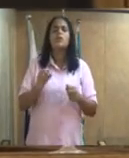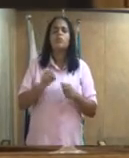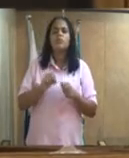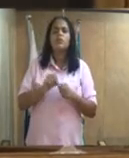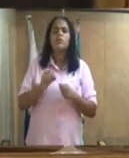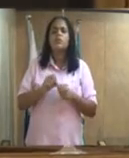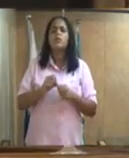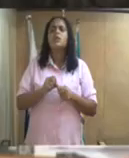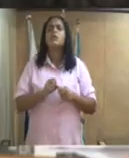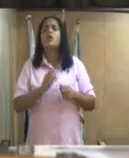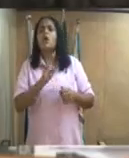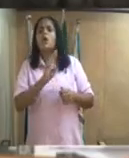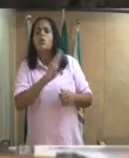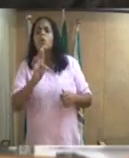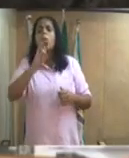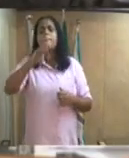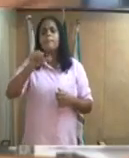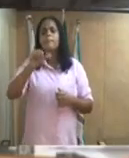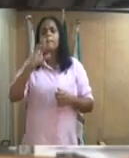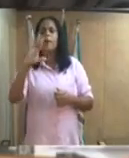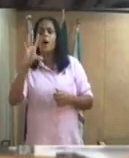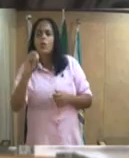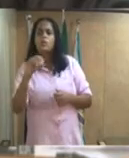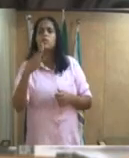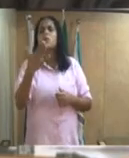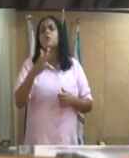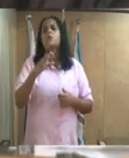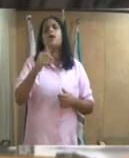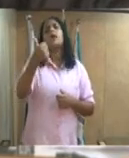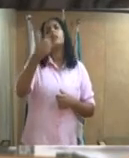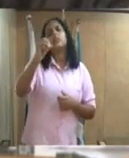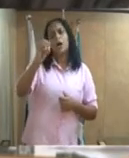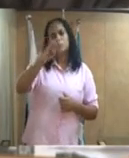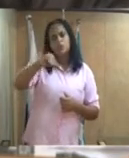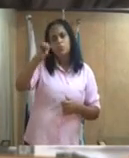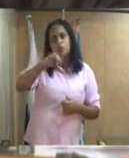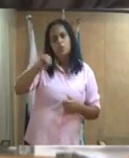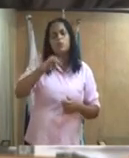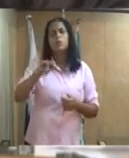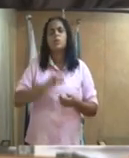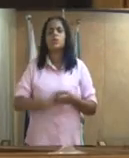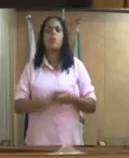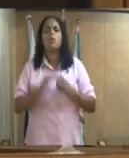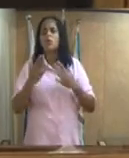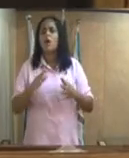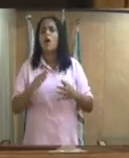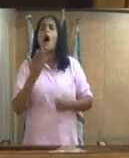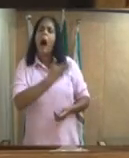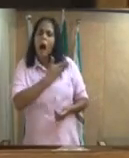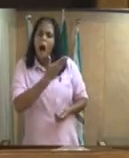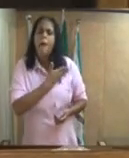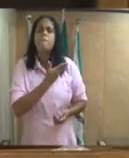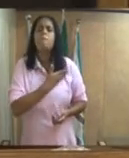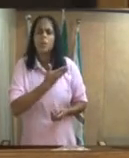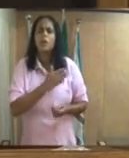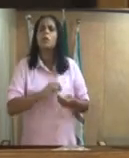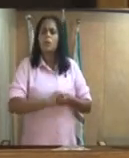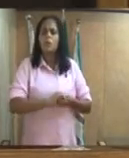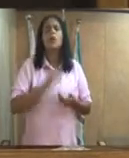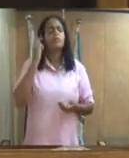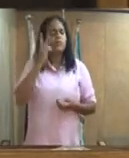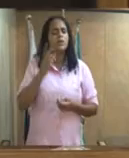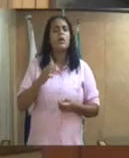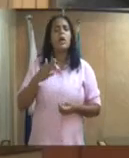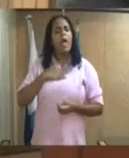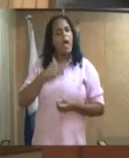Pediu o nobre vereador Marcos Tabares que os seus 10 minutos... Não, por favor, eu quero ceder a parte ao meu amigo, Vossa Excelência, vereador. Vossa Excelência,